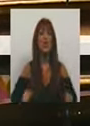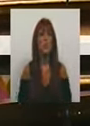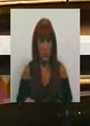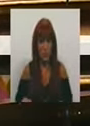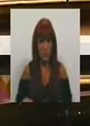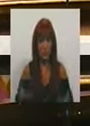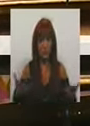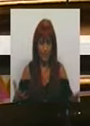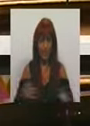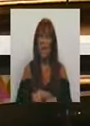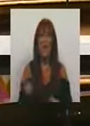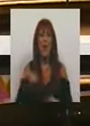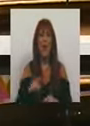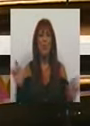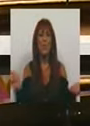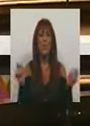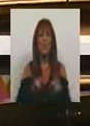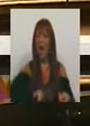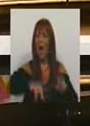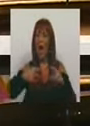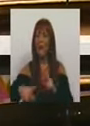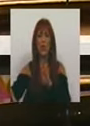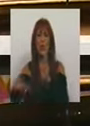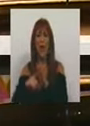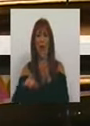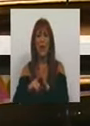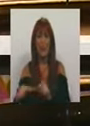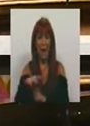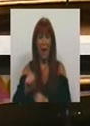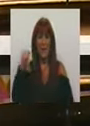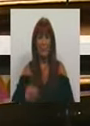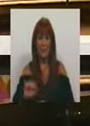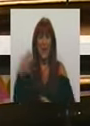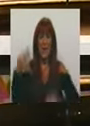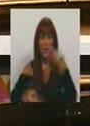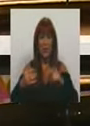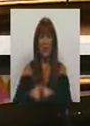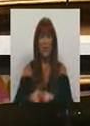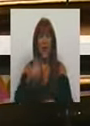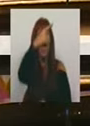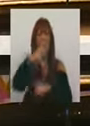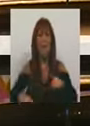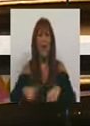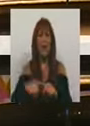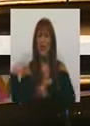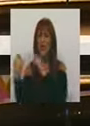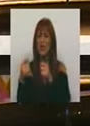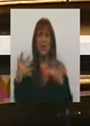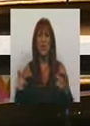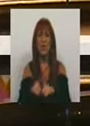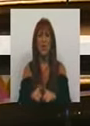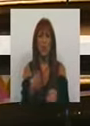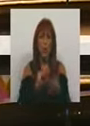senhores deputados, não se promove alterações legislativas na área da justiça a meio da discussão de